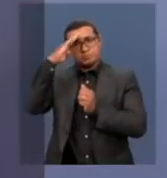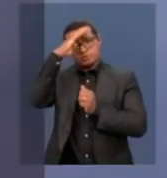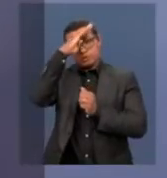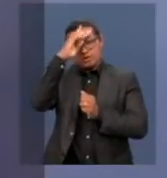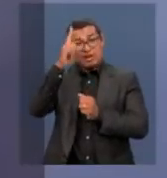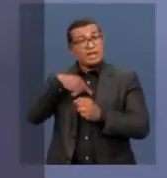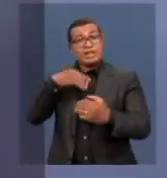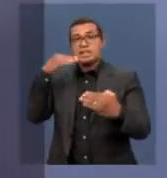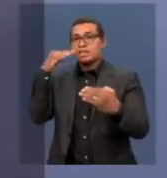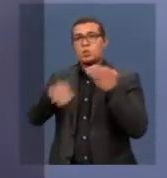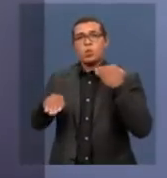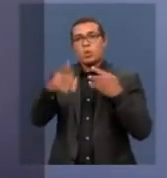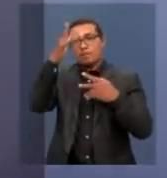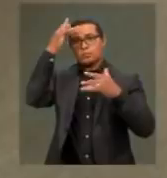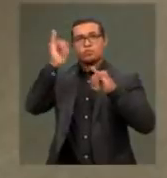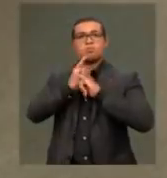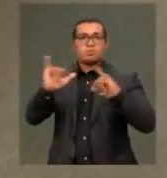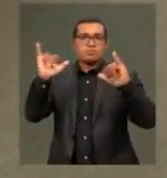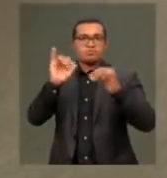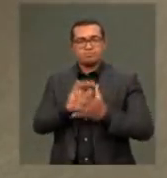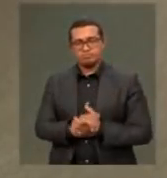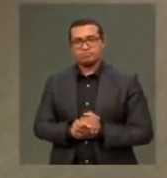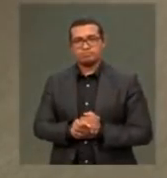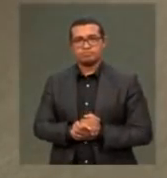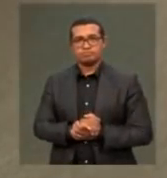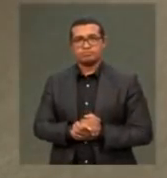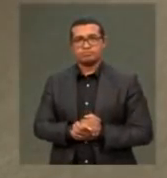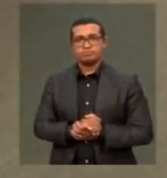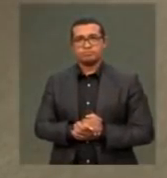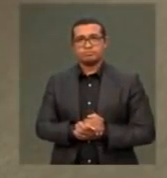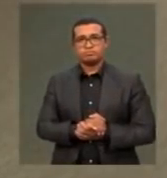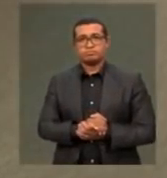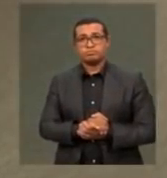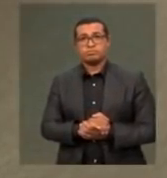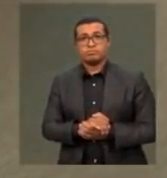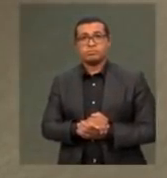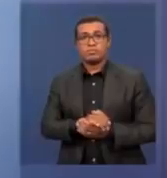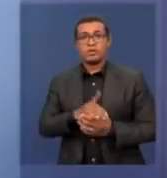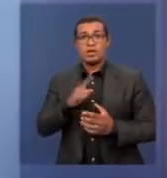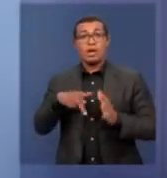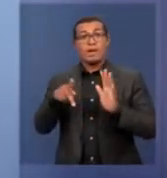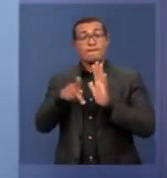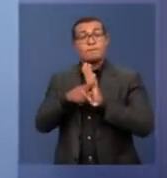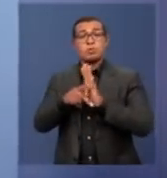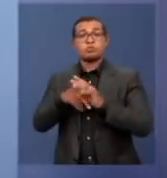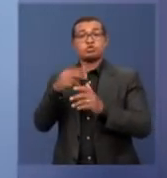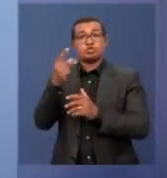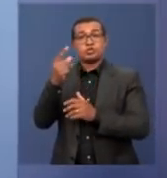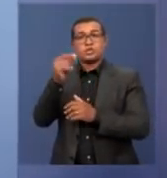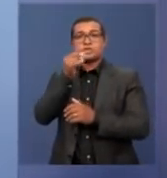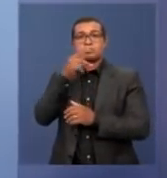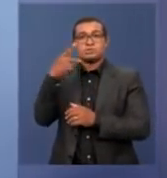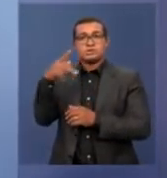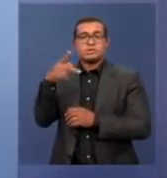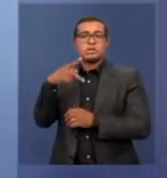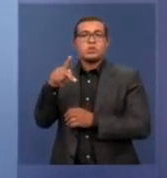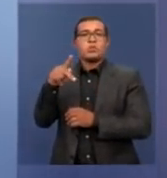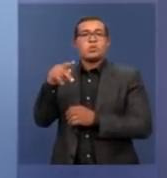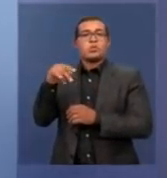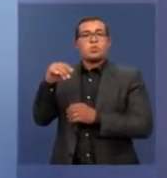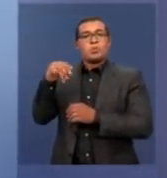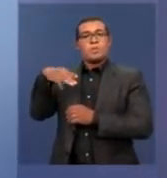contra propaganda é o dinheiro do deputado manato os assessores dele na